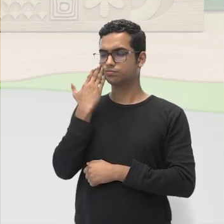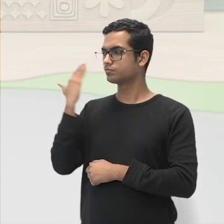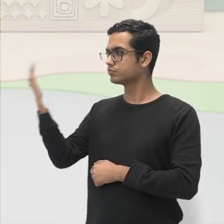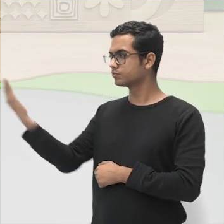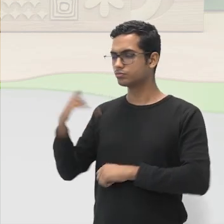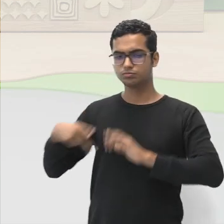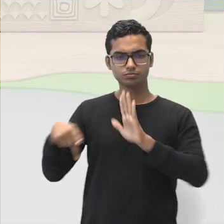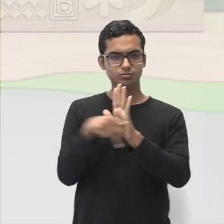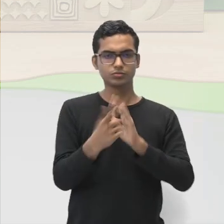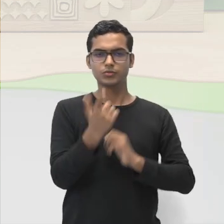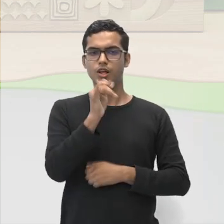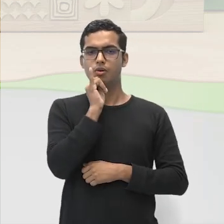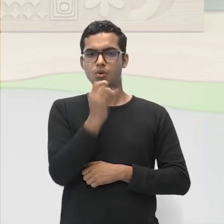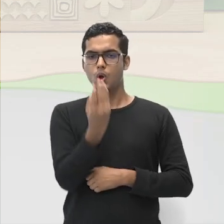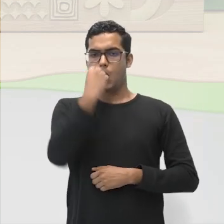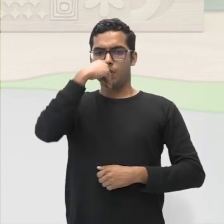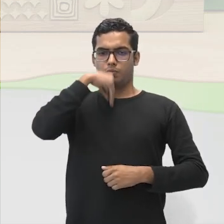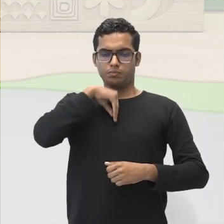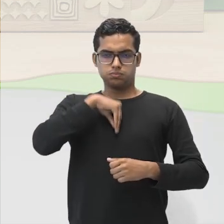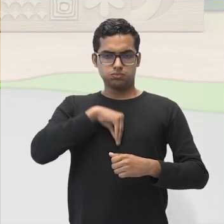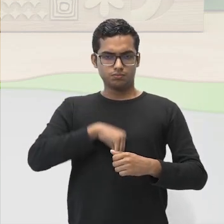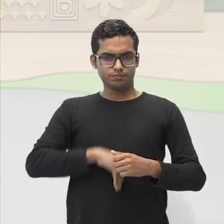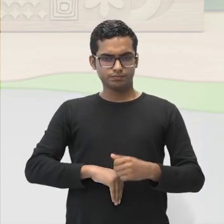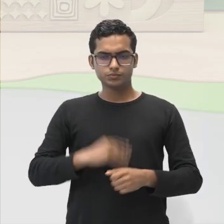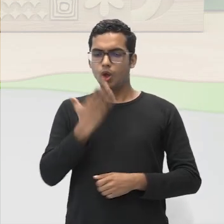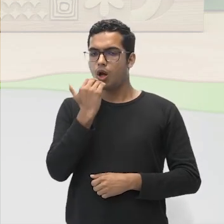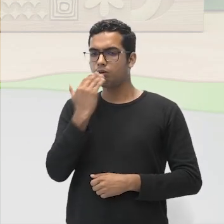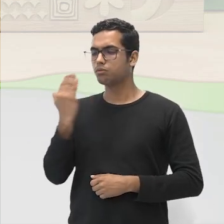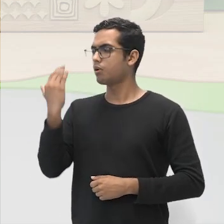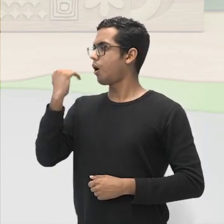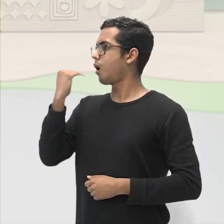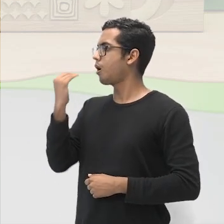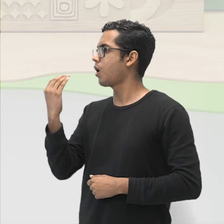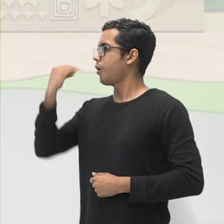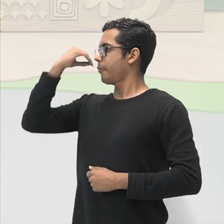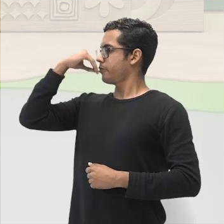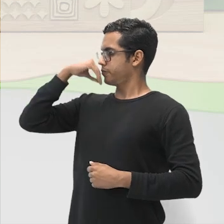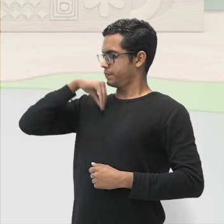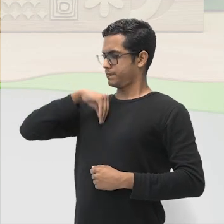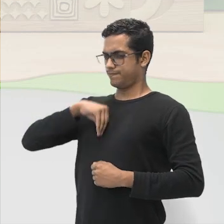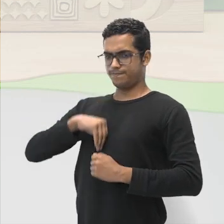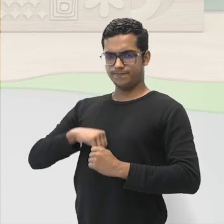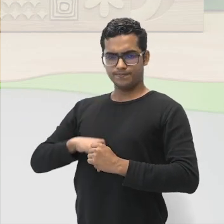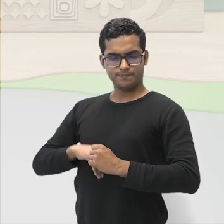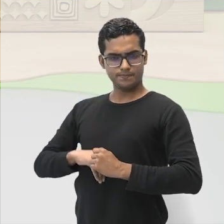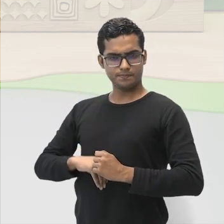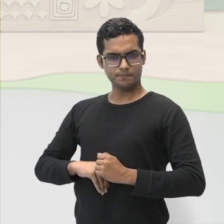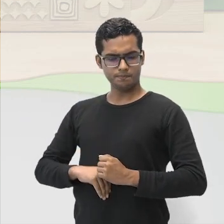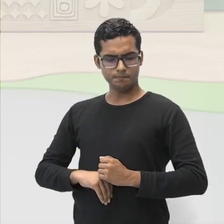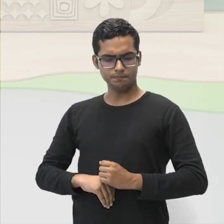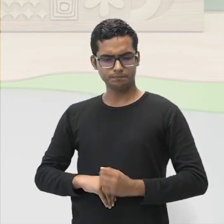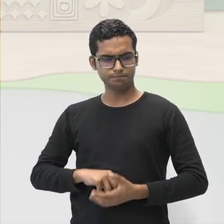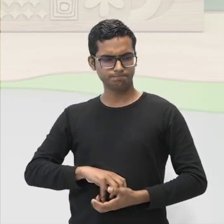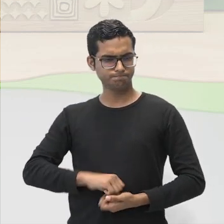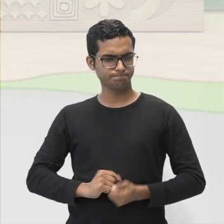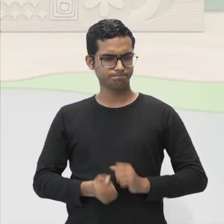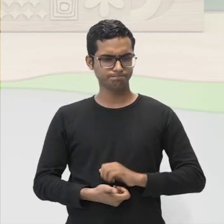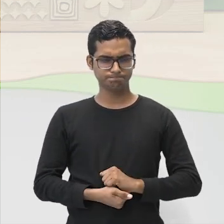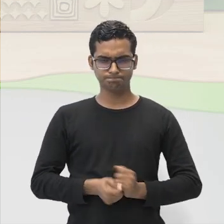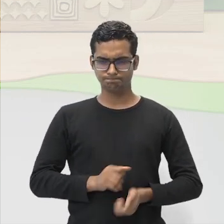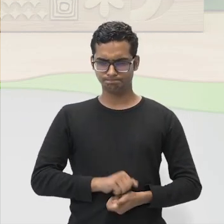sistema digestório, que inicia na boca e vai ali passar por todo o nosso